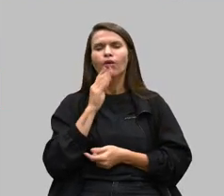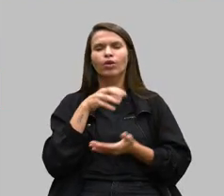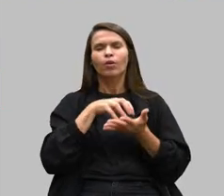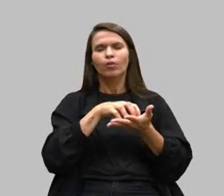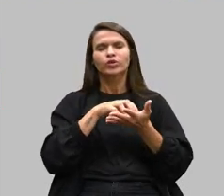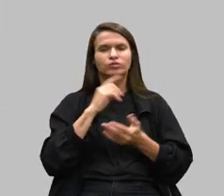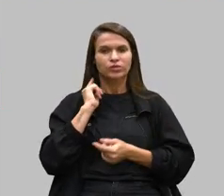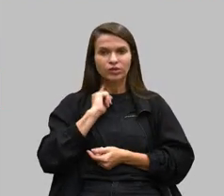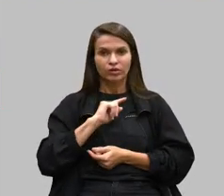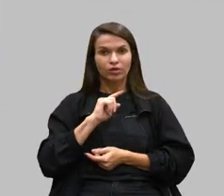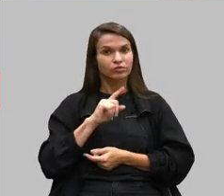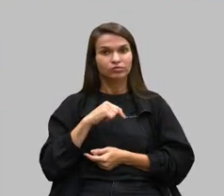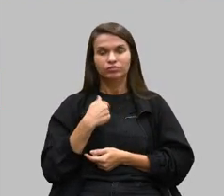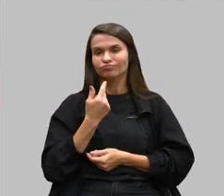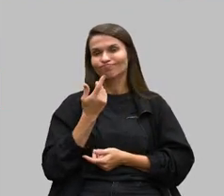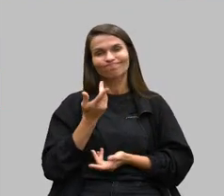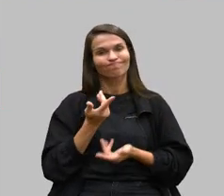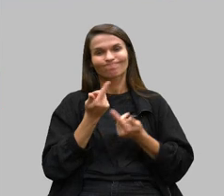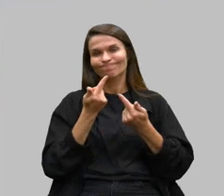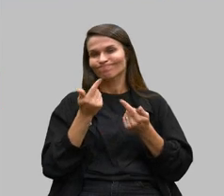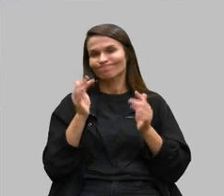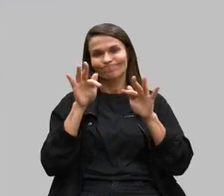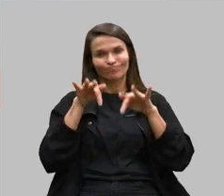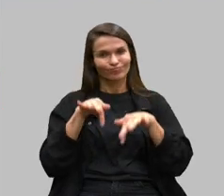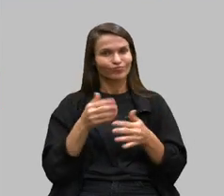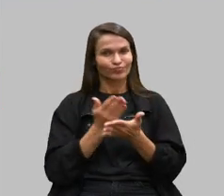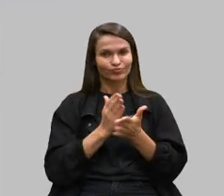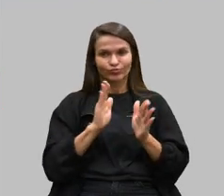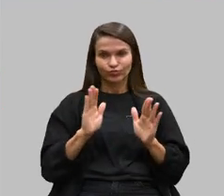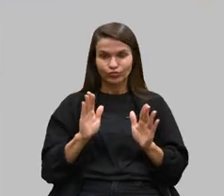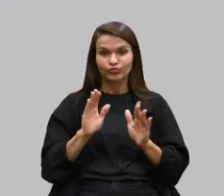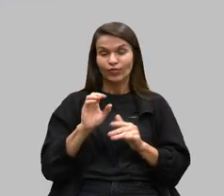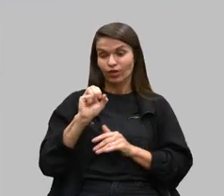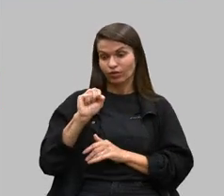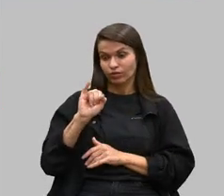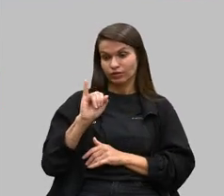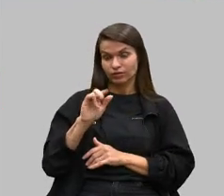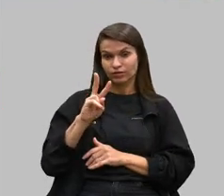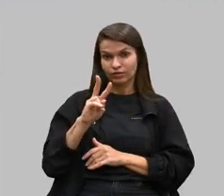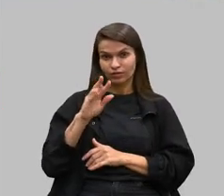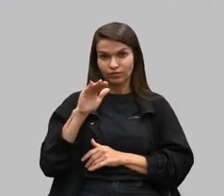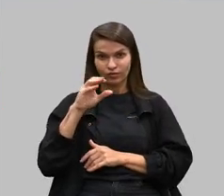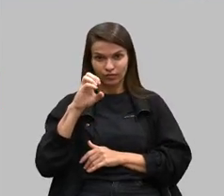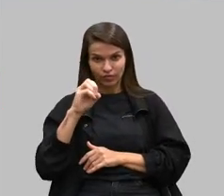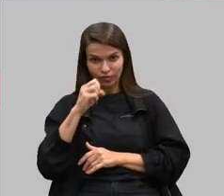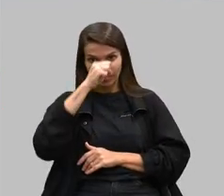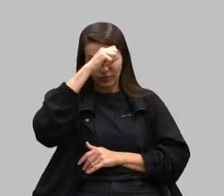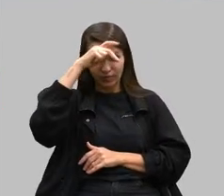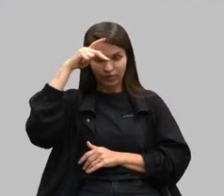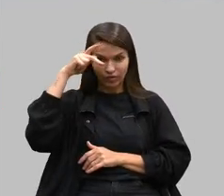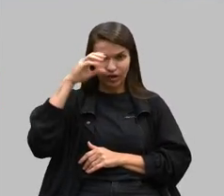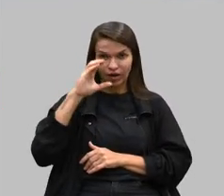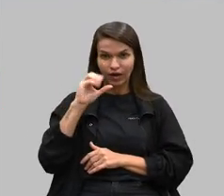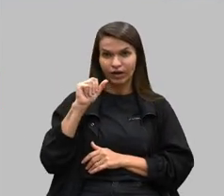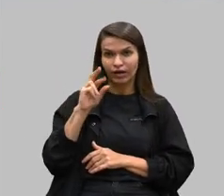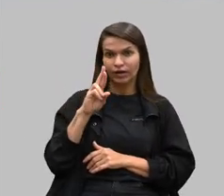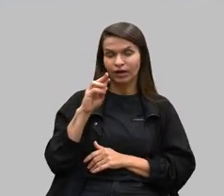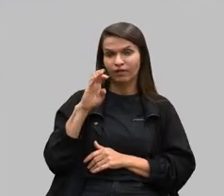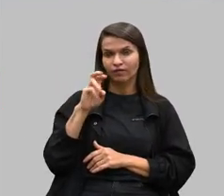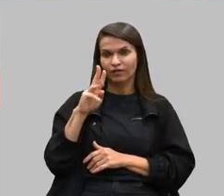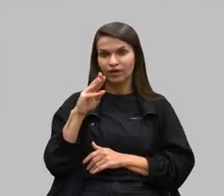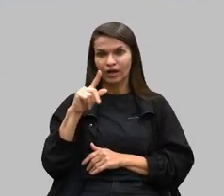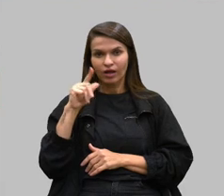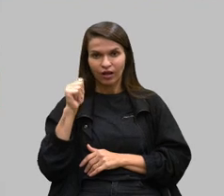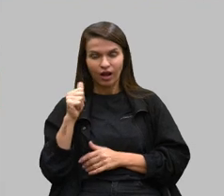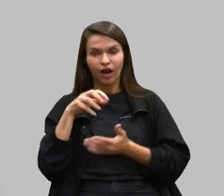já sabemos que nós não temos mar né A não ser que o nosso querido Silvio Ramalho prefeito de Caravelas lá do